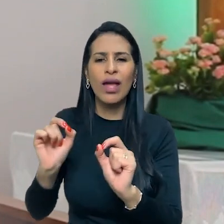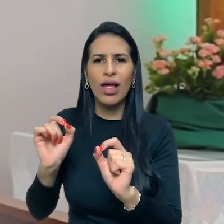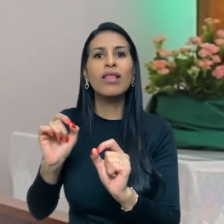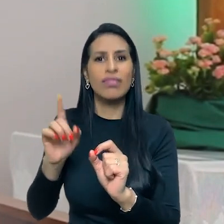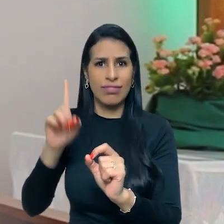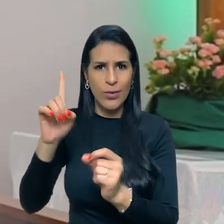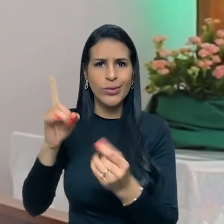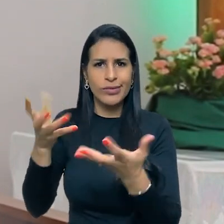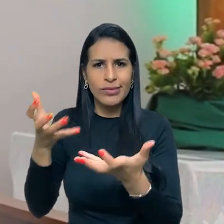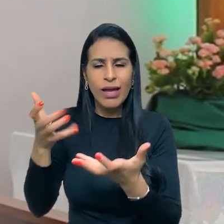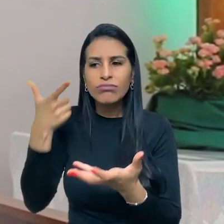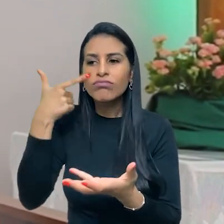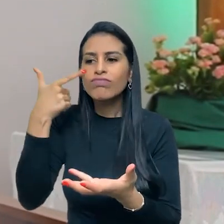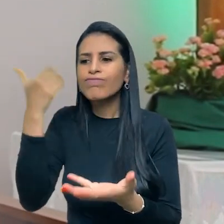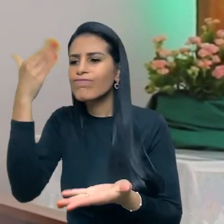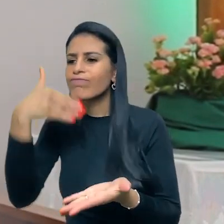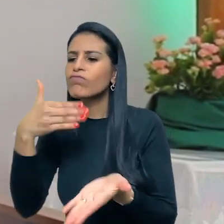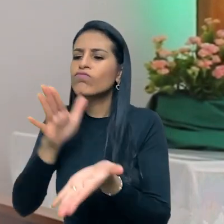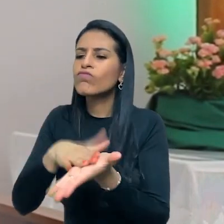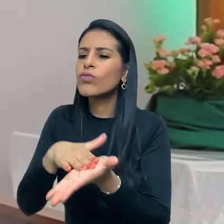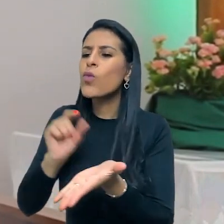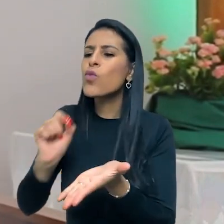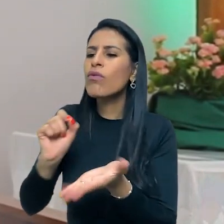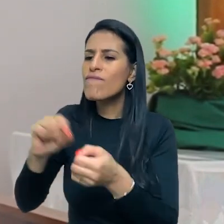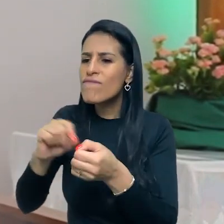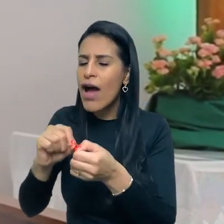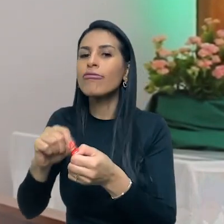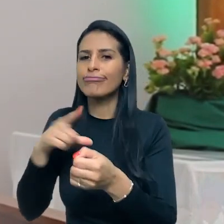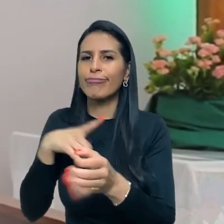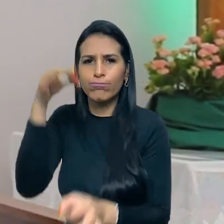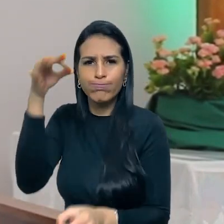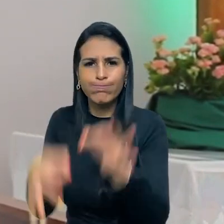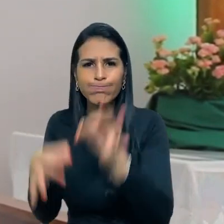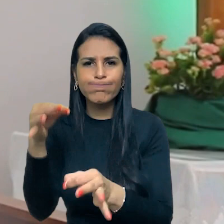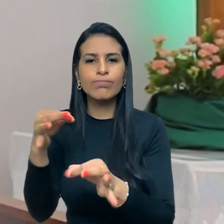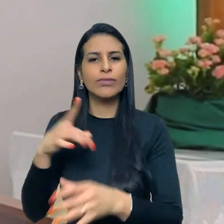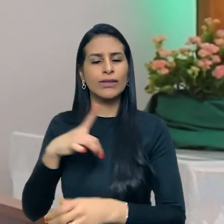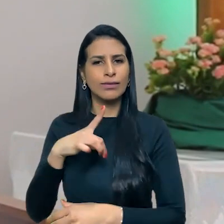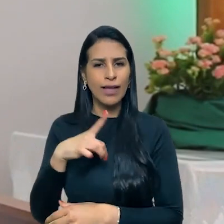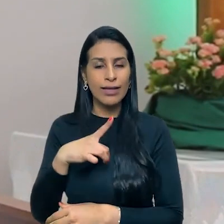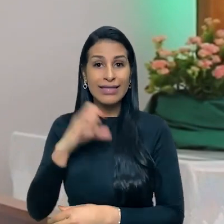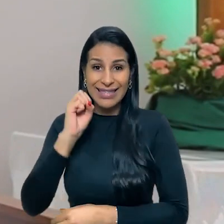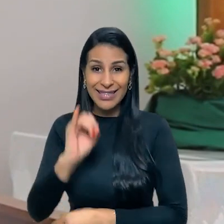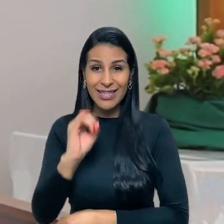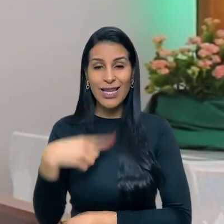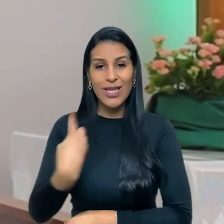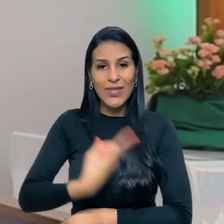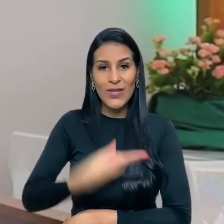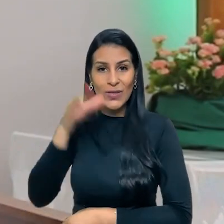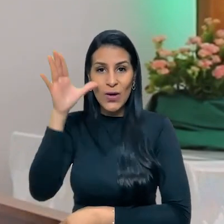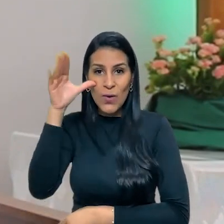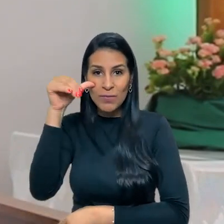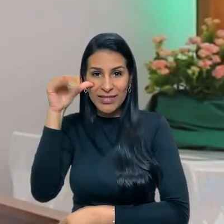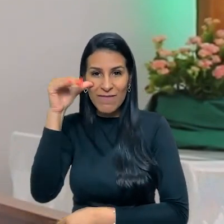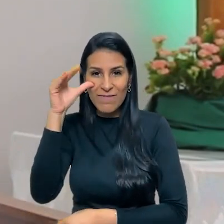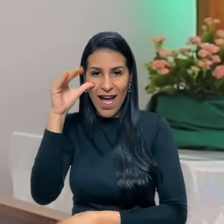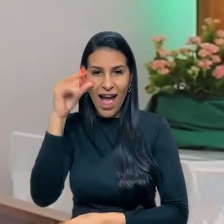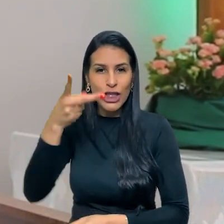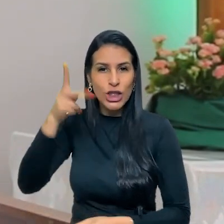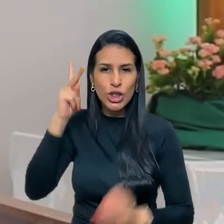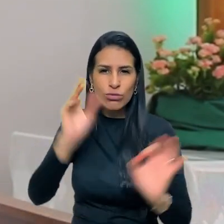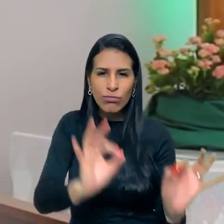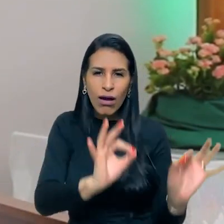Deus pede conta das suas ações, julga-as e faz justiça. Se observamos a história,